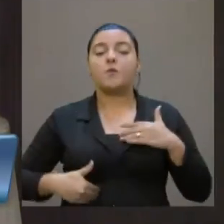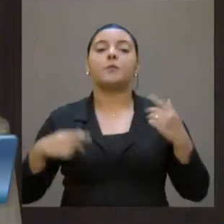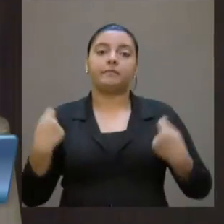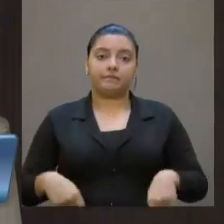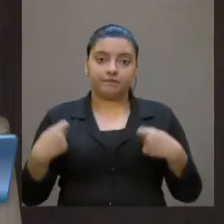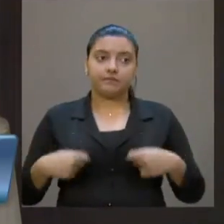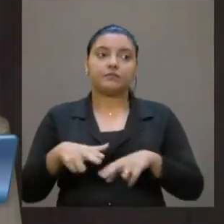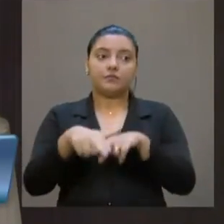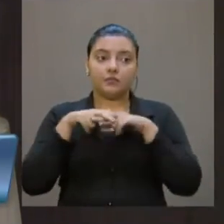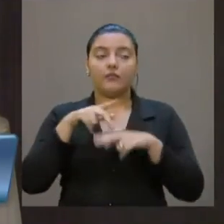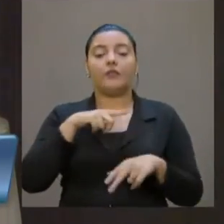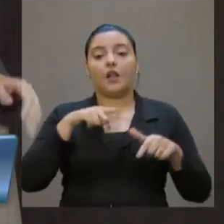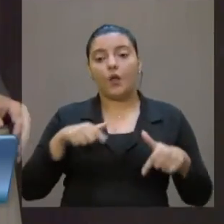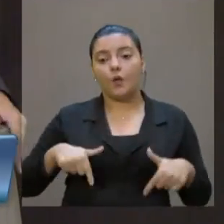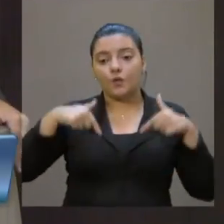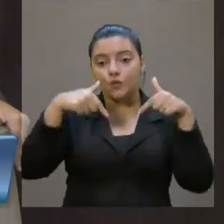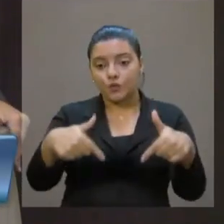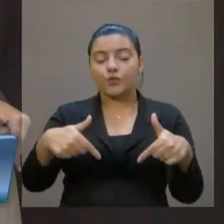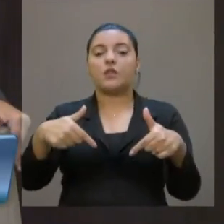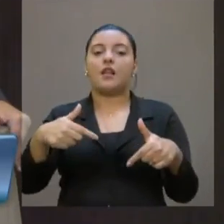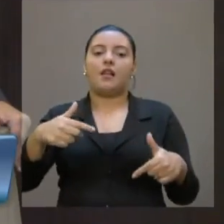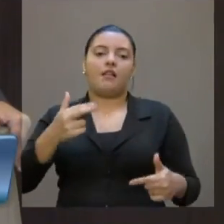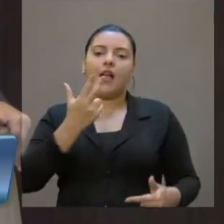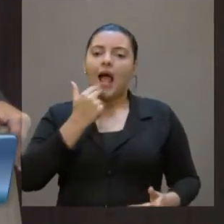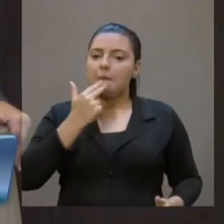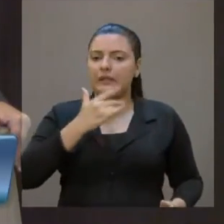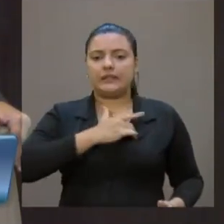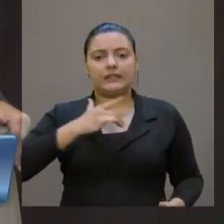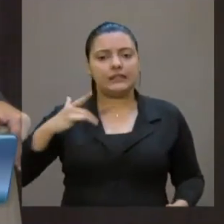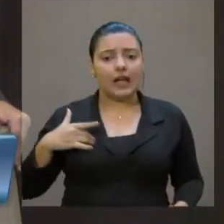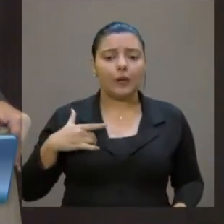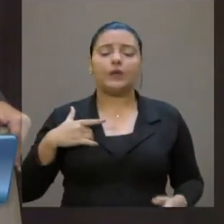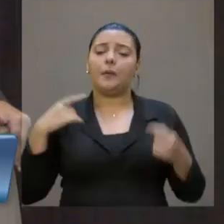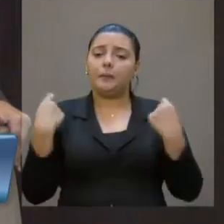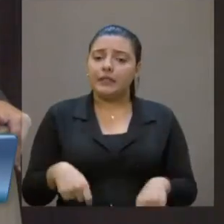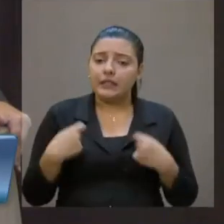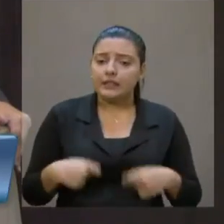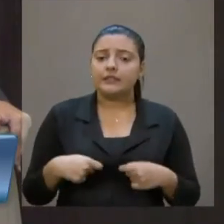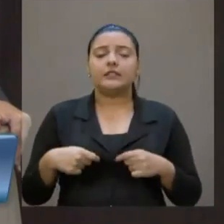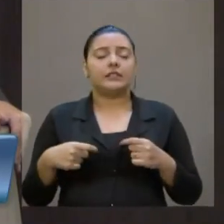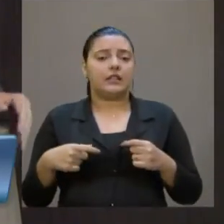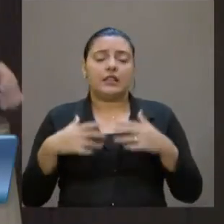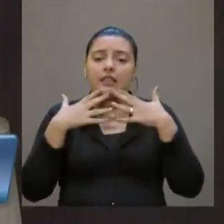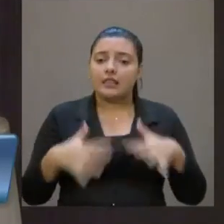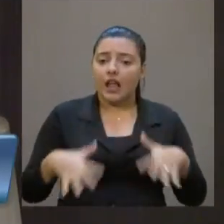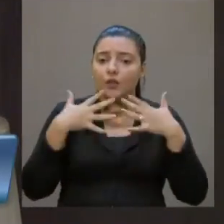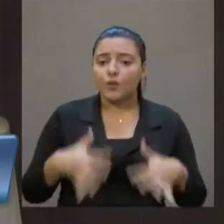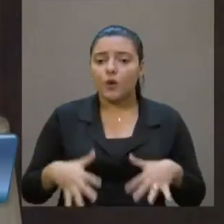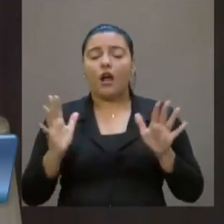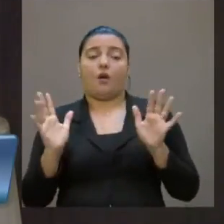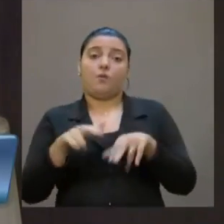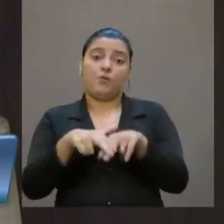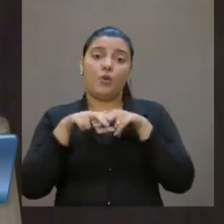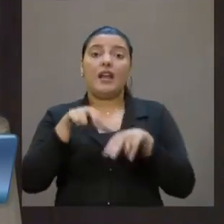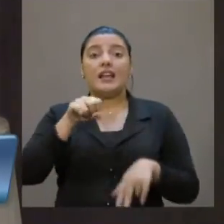corpo. Nós estamos lutando, nossa luta é uma luta pela alimentação saudável, uma alimentação balanceada. E quando a